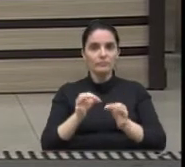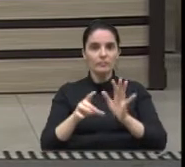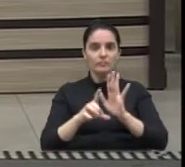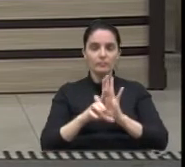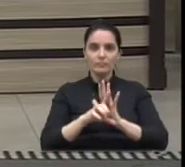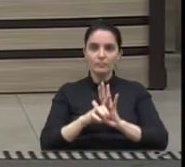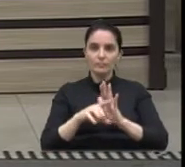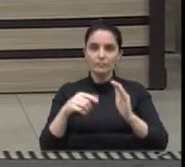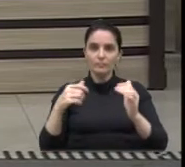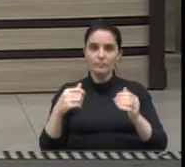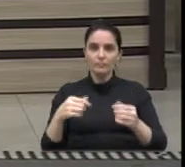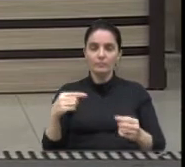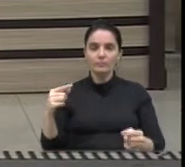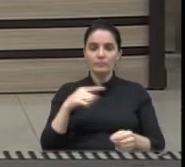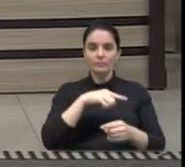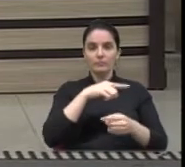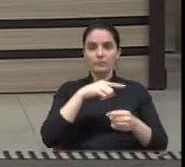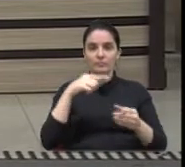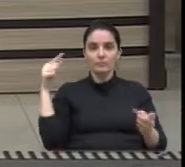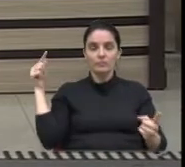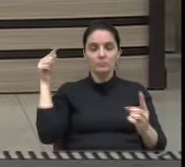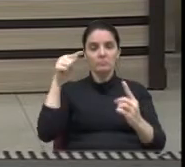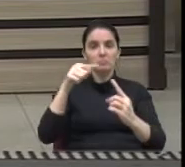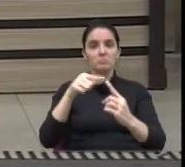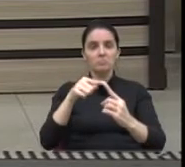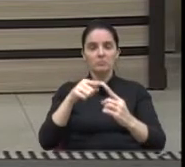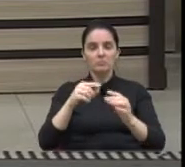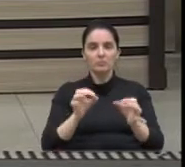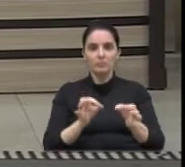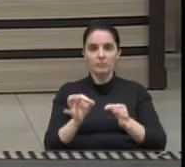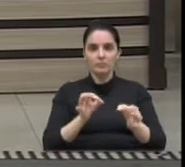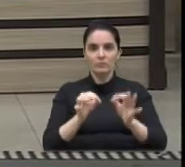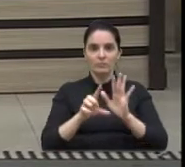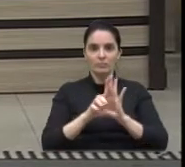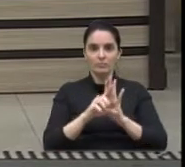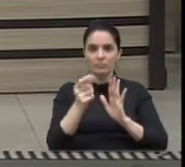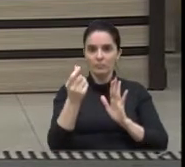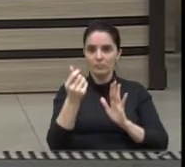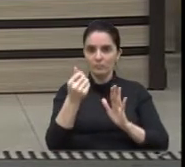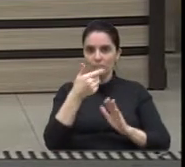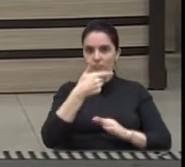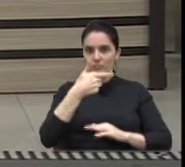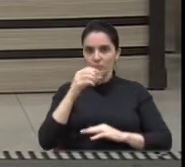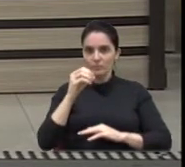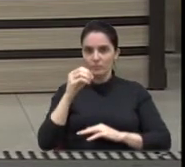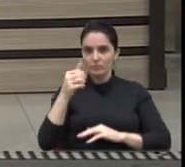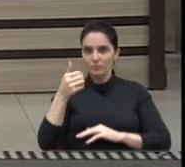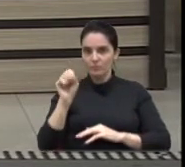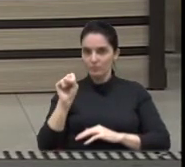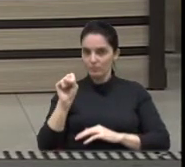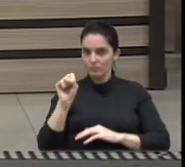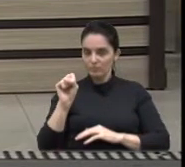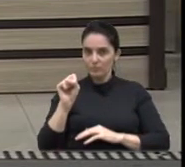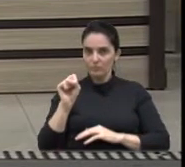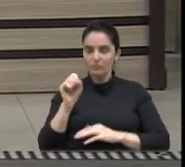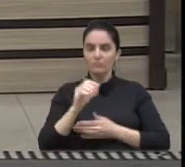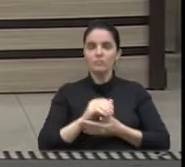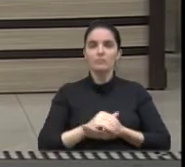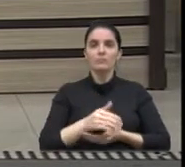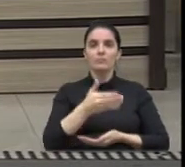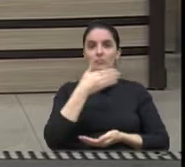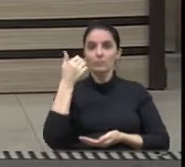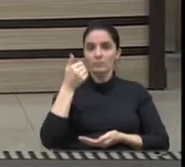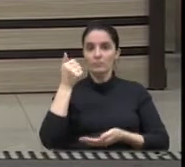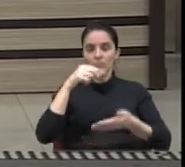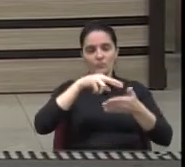dispõe sobre as diretrizes para a elaboração e execução da Lei Orçamentária de 2018 e da outras providências. Para